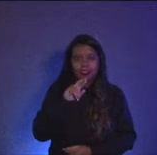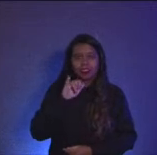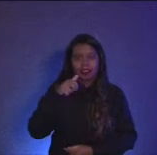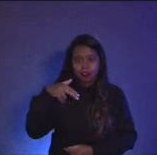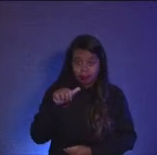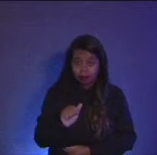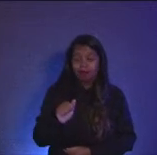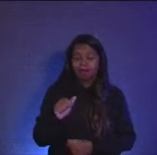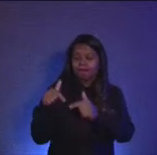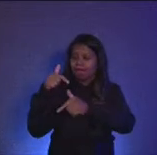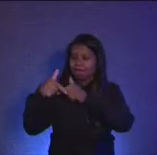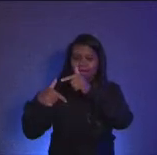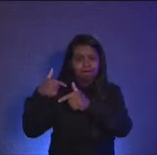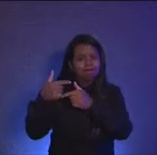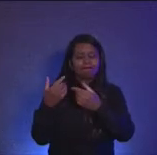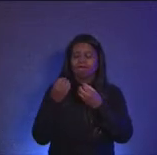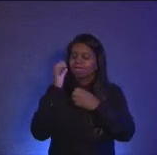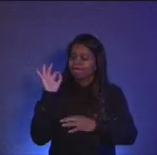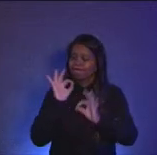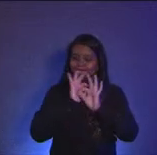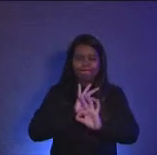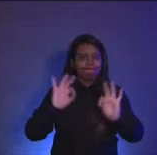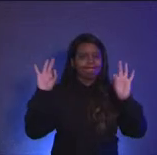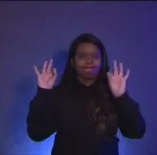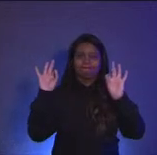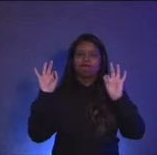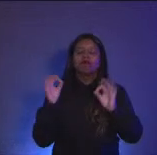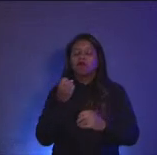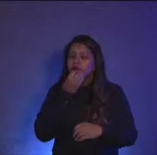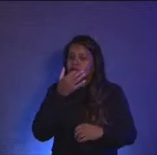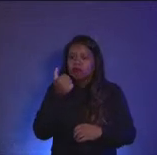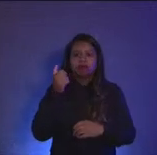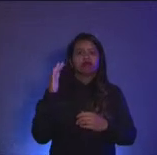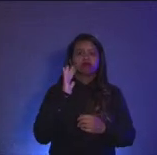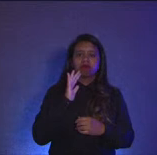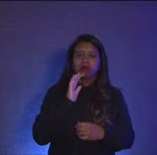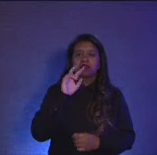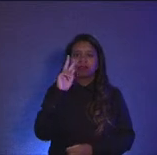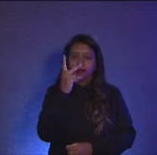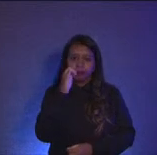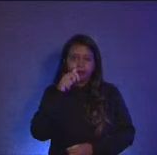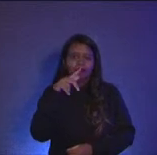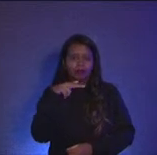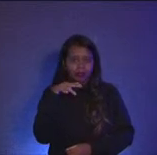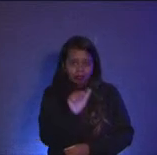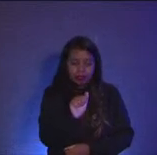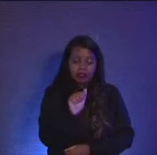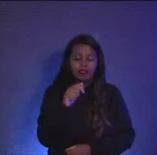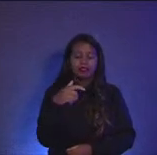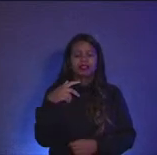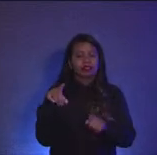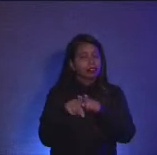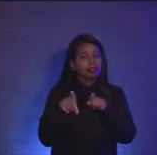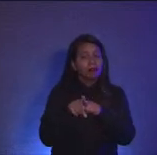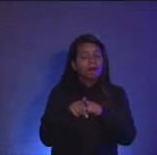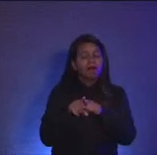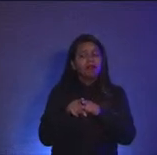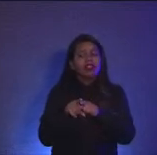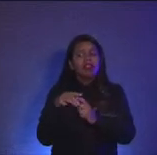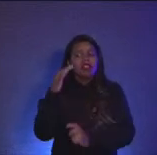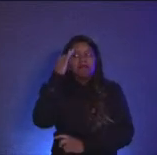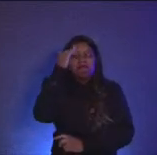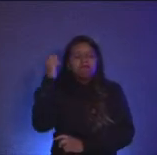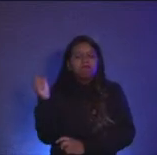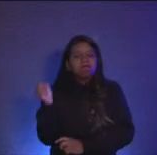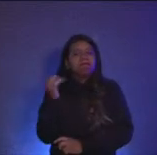de deslocamento de aborto. A Helena também tem um trabalho muito legal, Helena Paro. E o que a gente descobriu? A gente descobriu que,